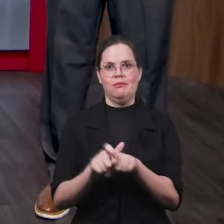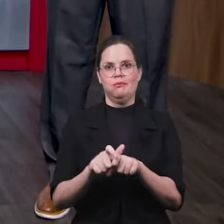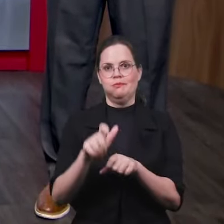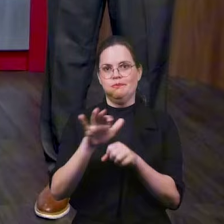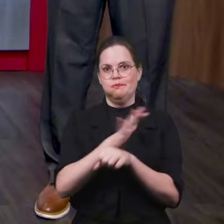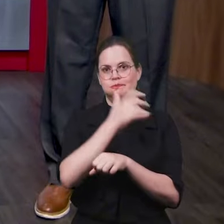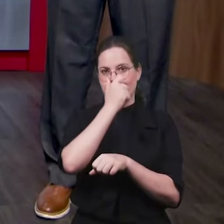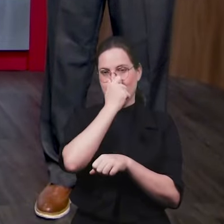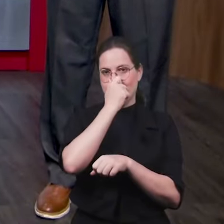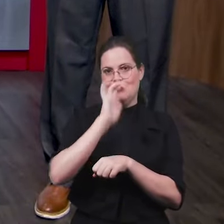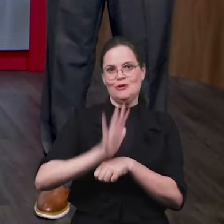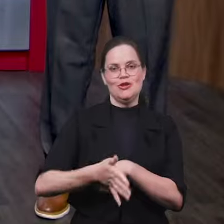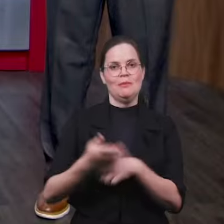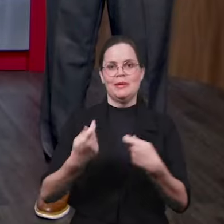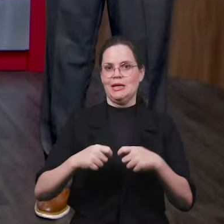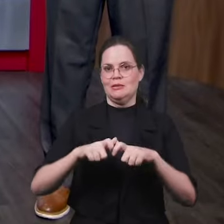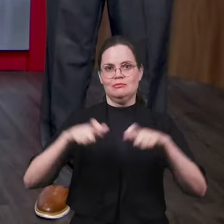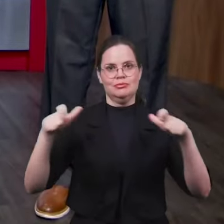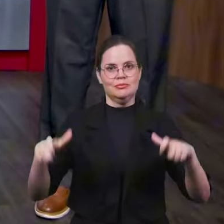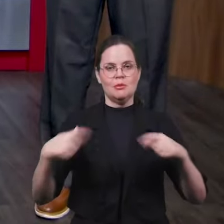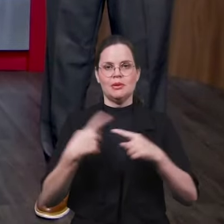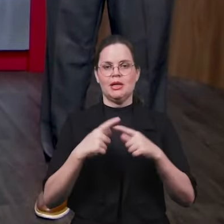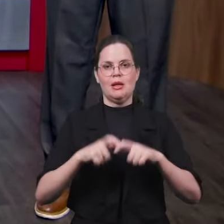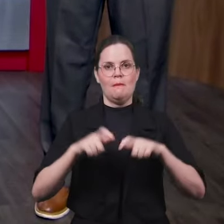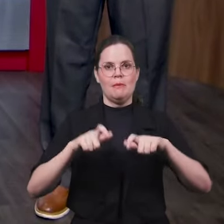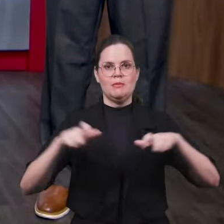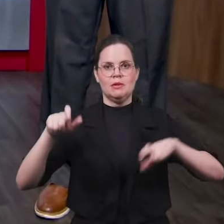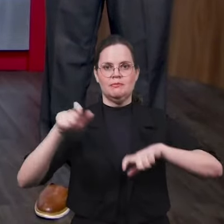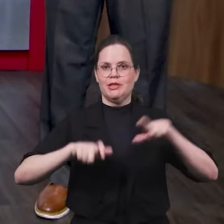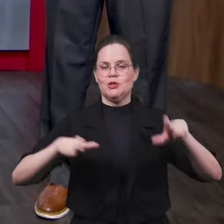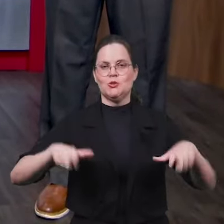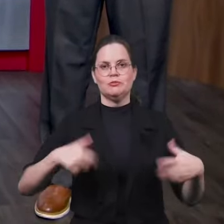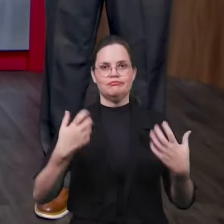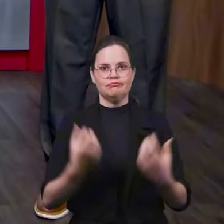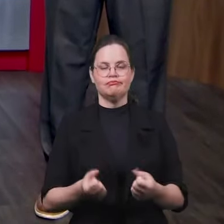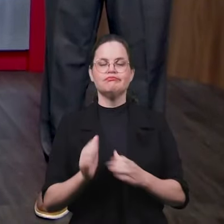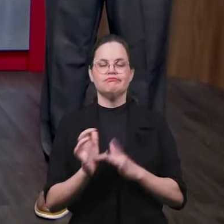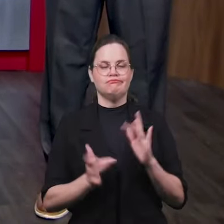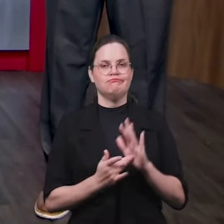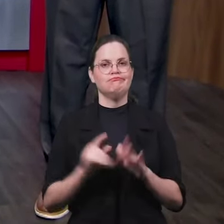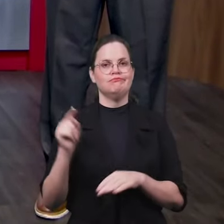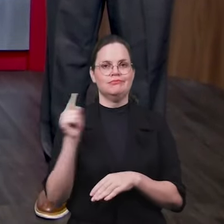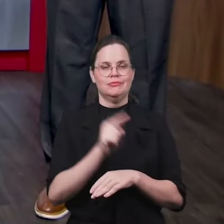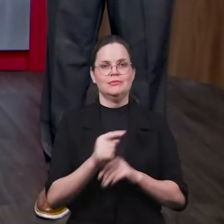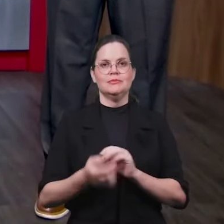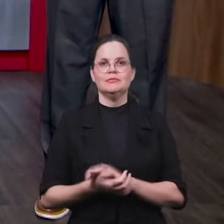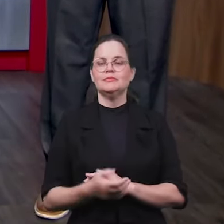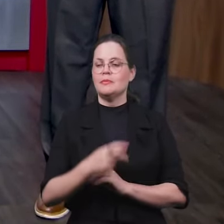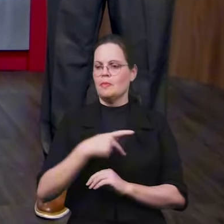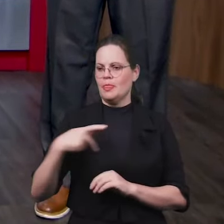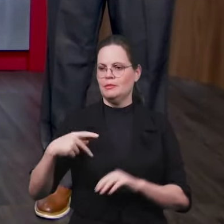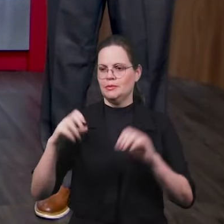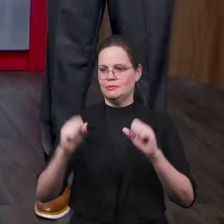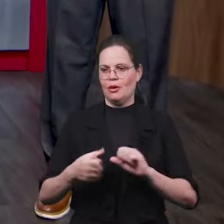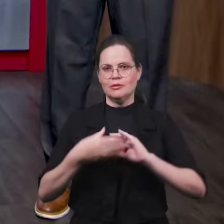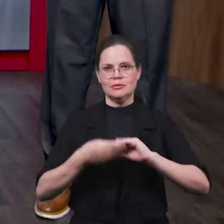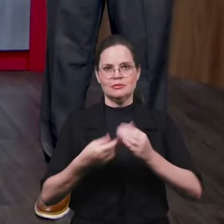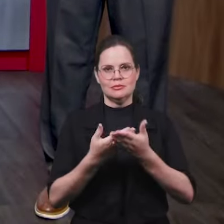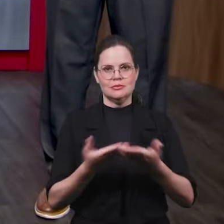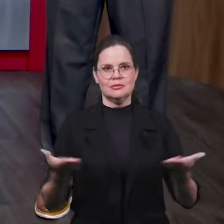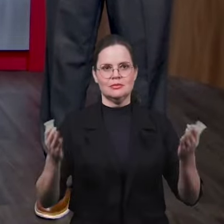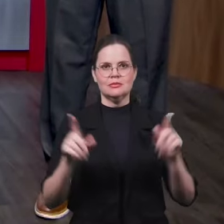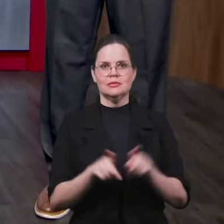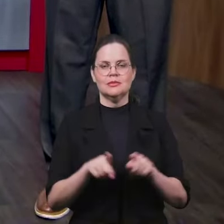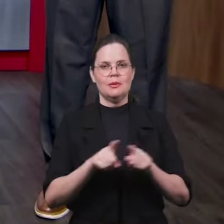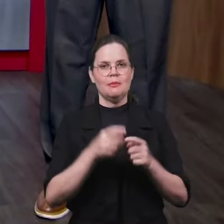cabe mais. Porque assim, está crescendo a igreja lá em Havana. Pastor Denis, por favor, pode